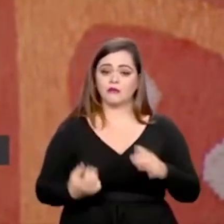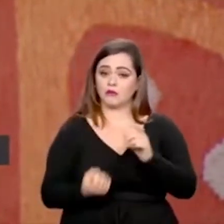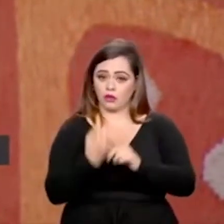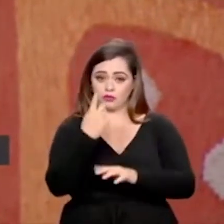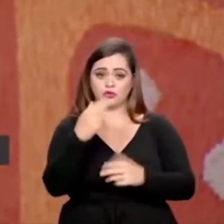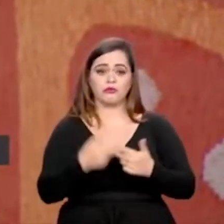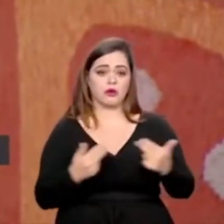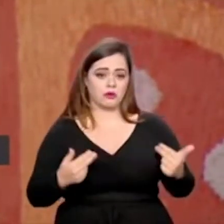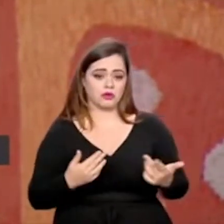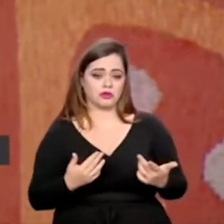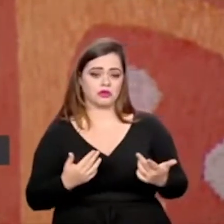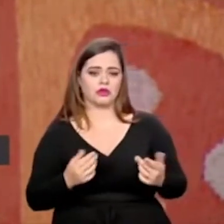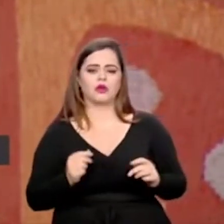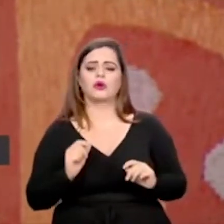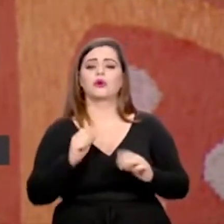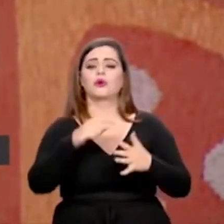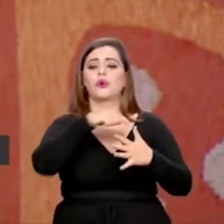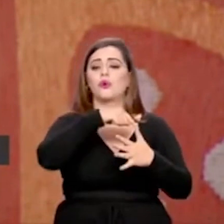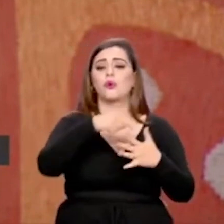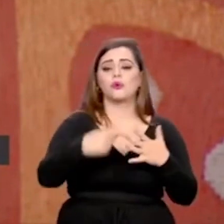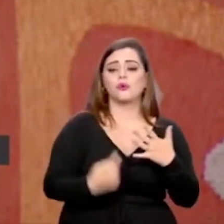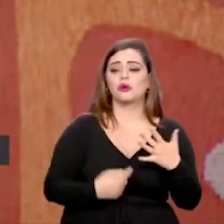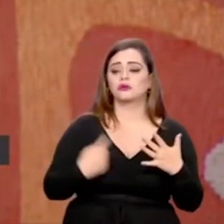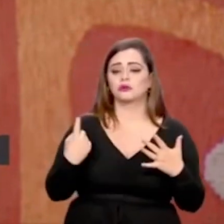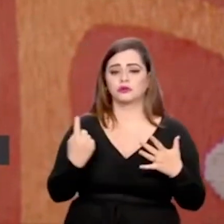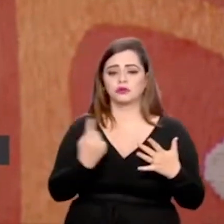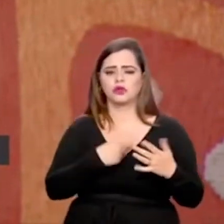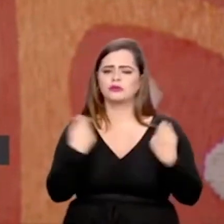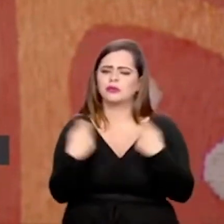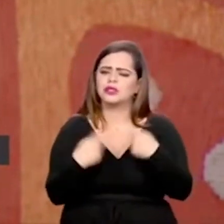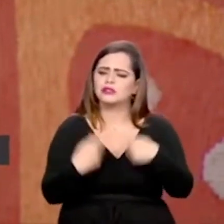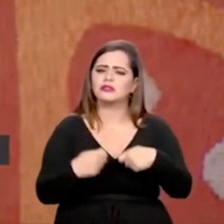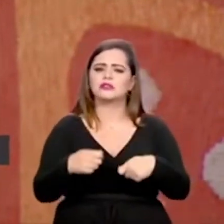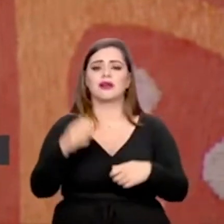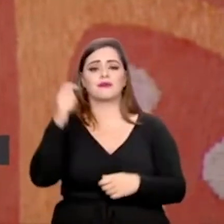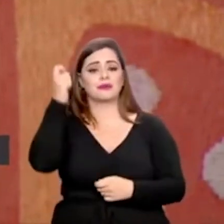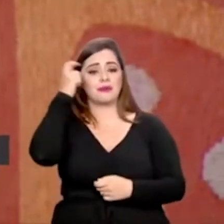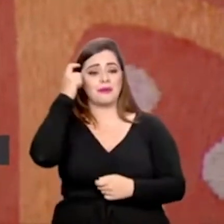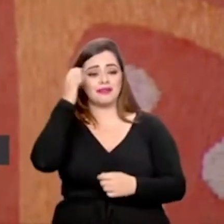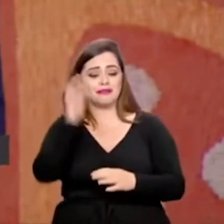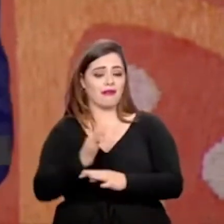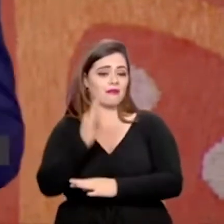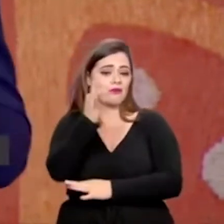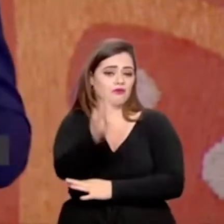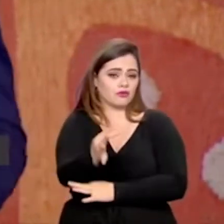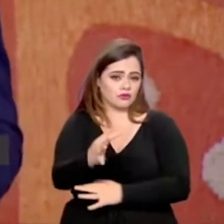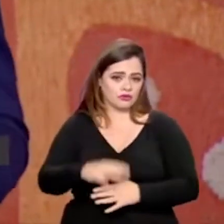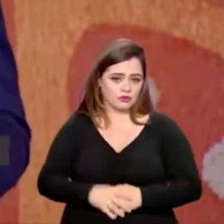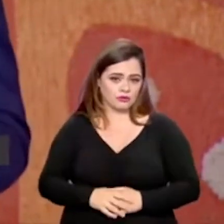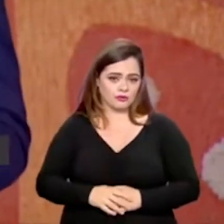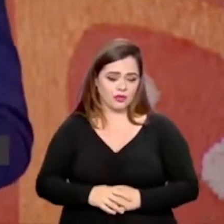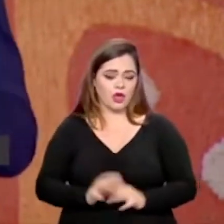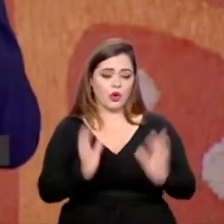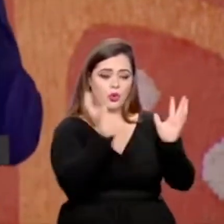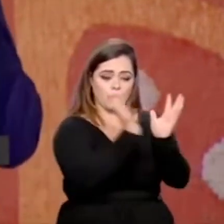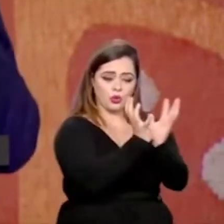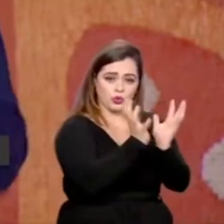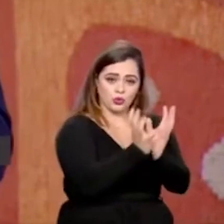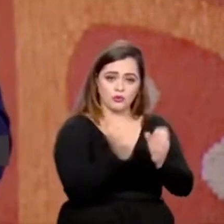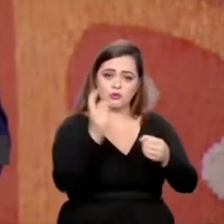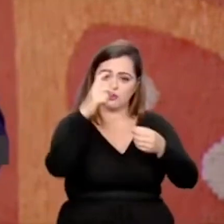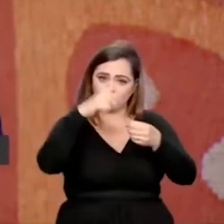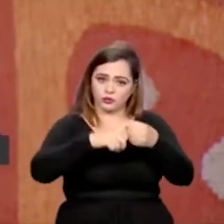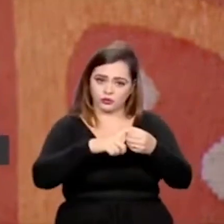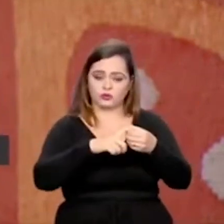última coisa o quanto que aqui é o espaço da gente pensar agenda do Futuro o conselho é o voltou nós estamos